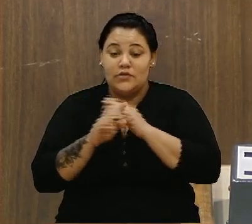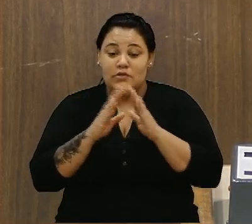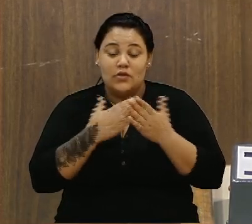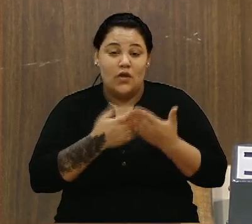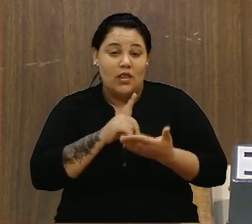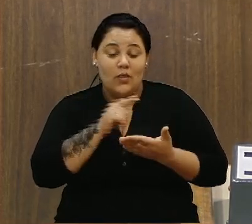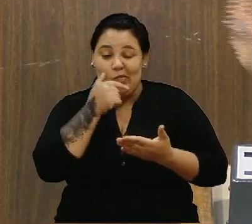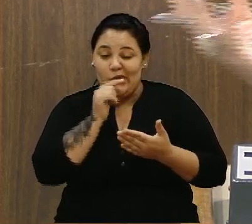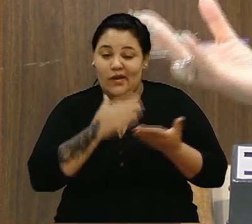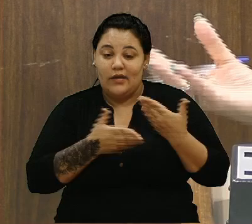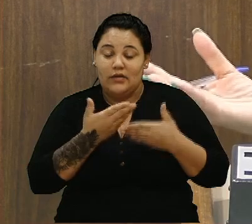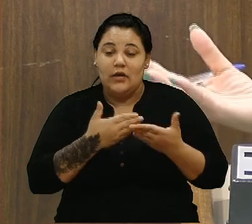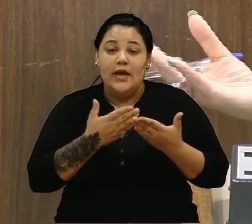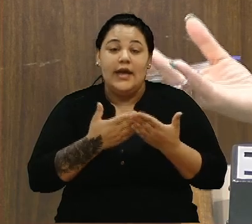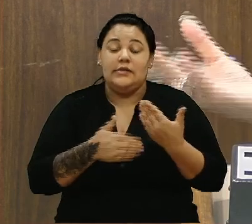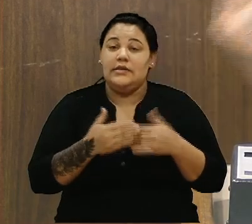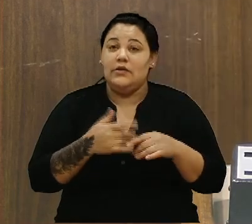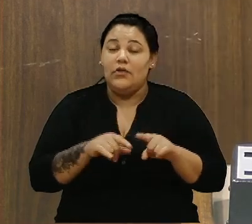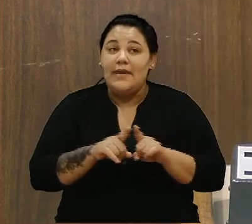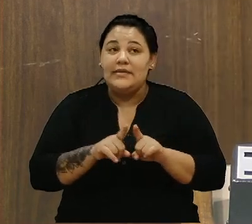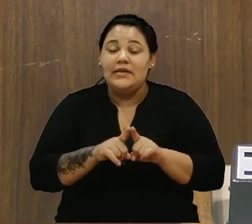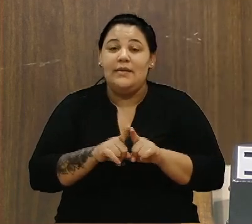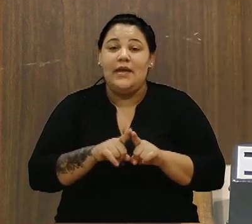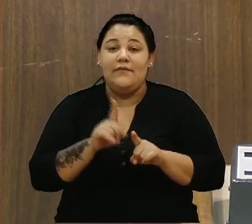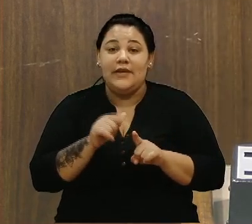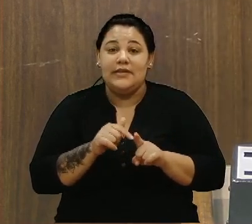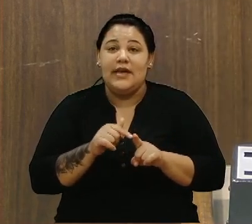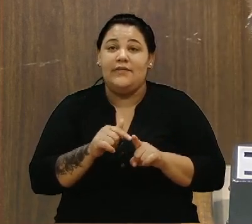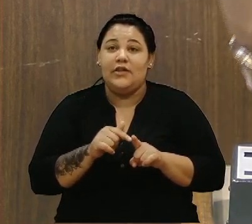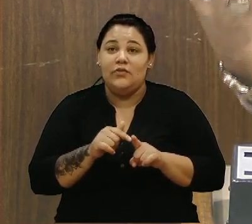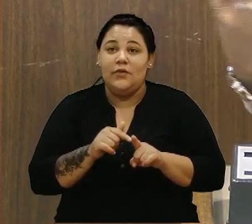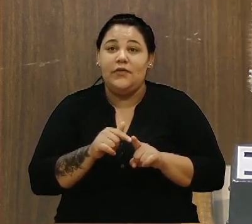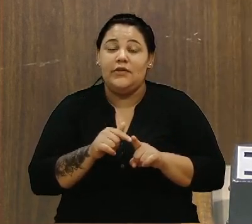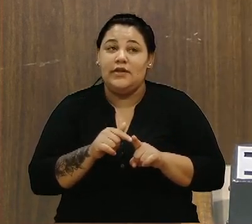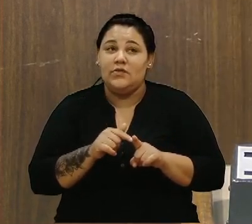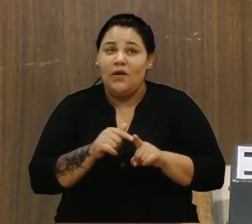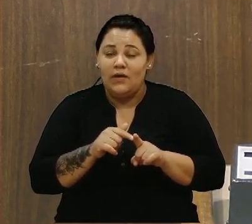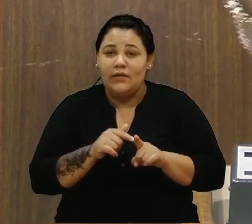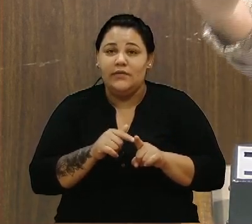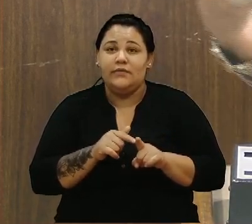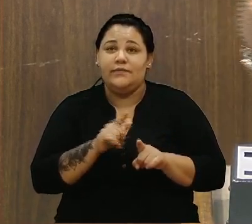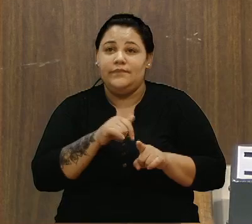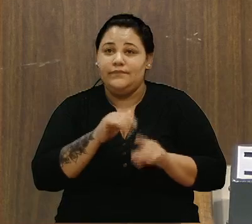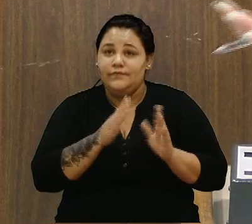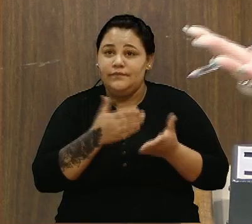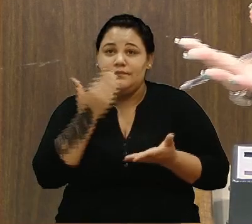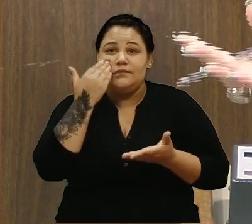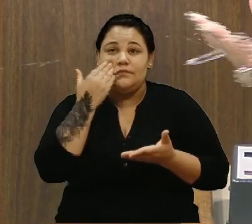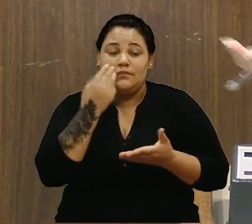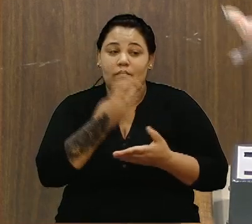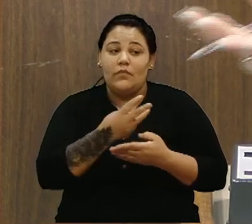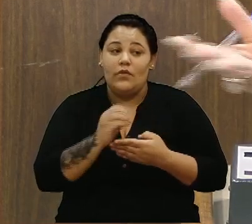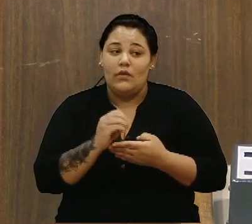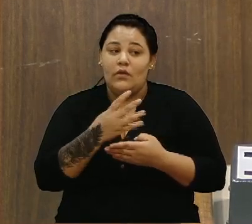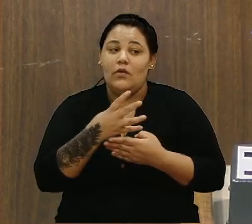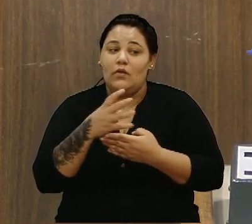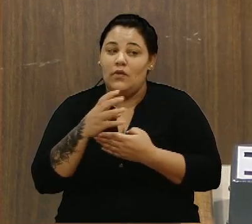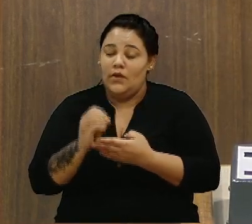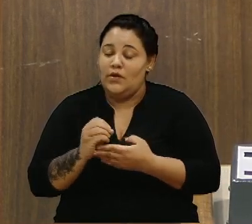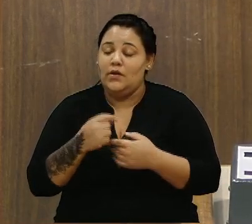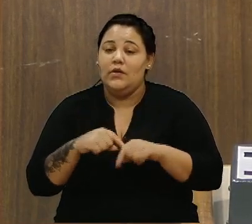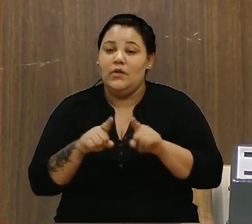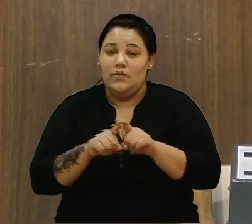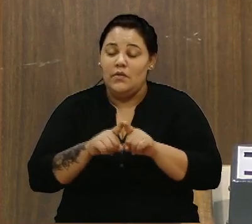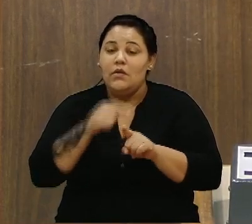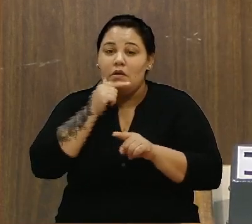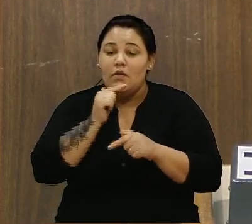conseguem dar conta. Só que a gente sabe o que é uma turma com 30 ou uma turma com 40 ou para 20 para ti